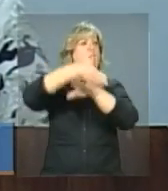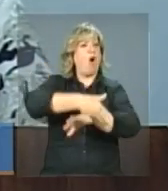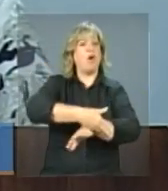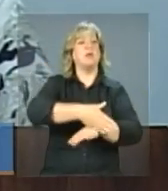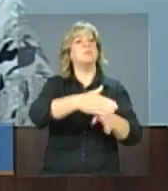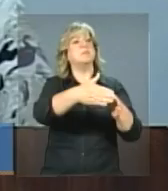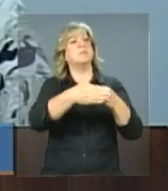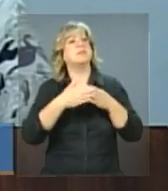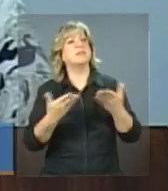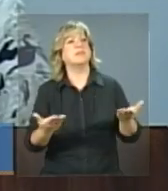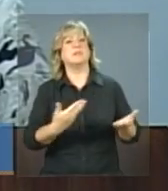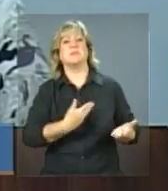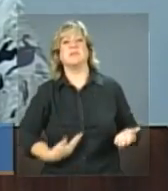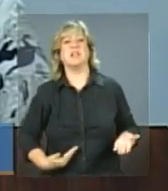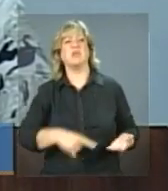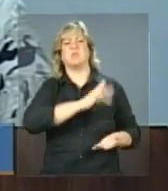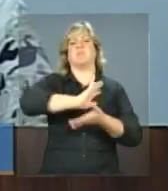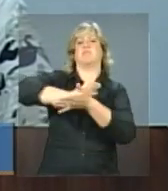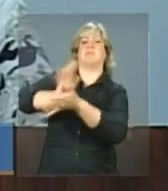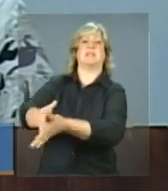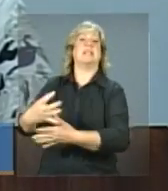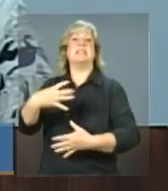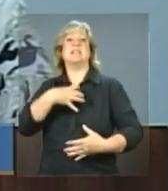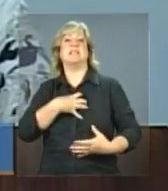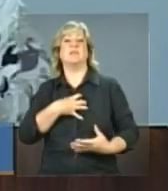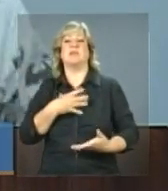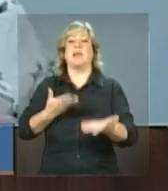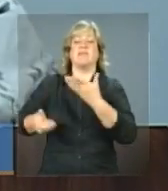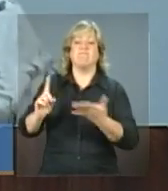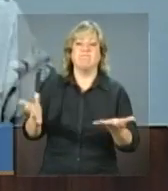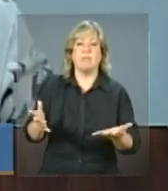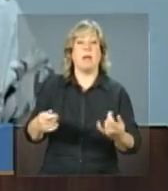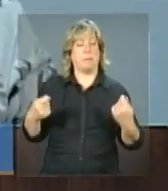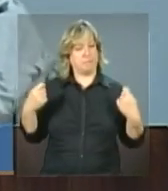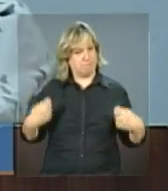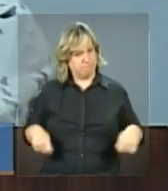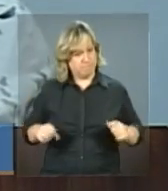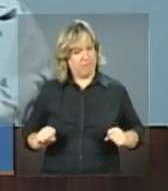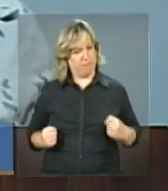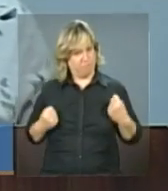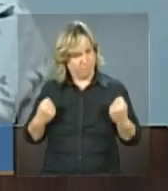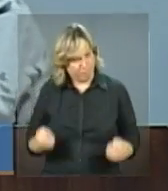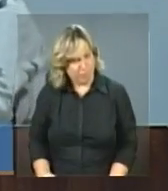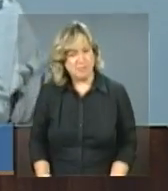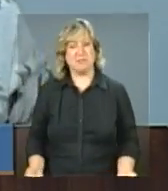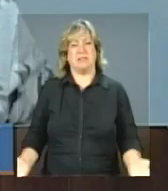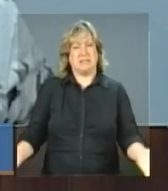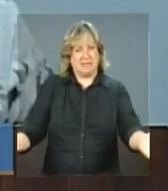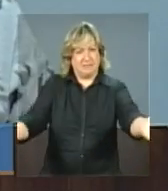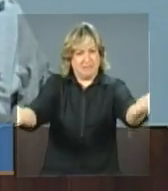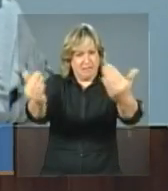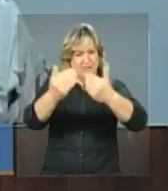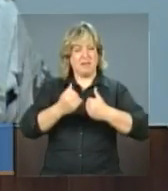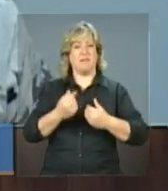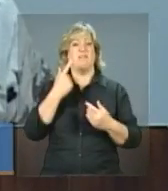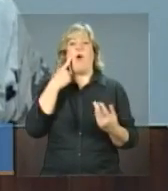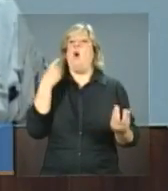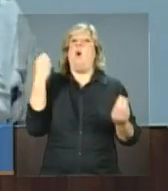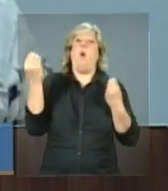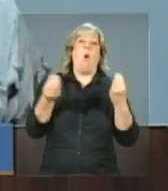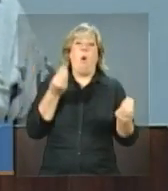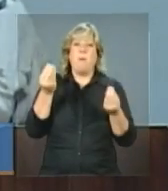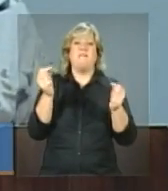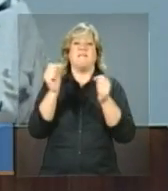se sentiu acolhida, não se sentiu atendida. Então, o grande esforço que nós temos que fazer hoje, o grande debate que nós acho que podemos